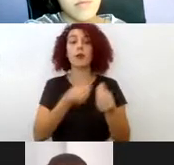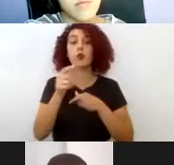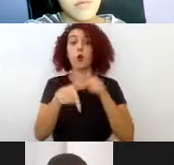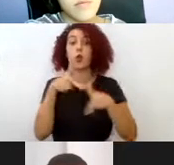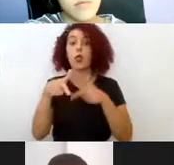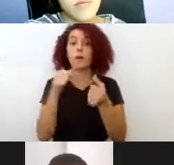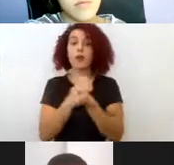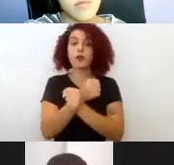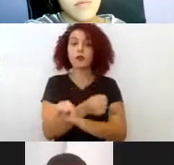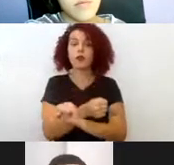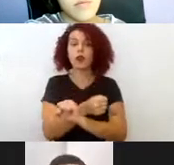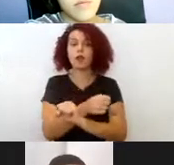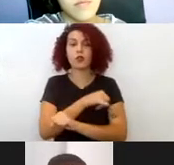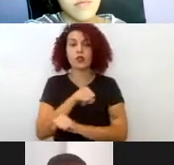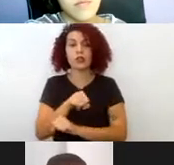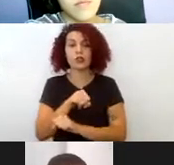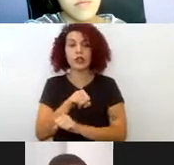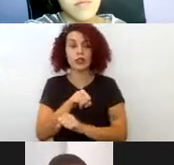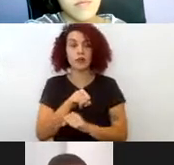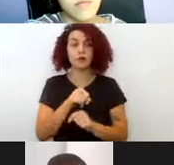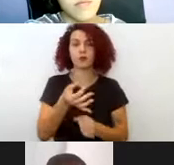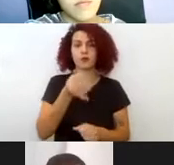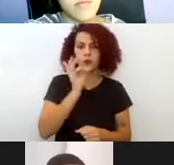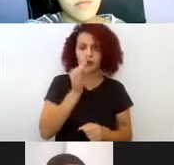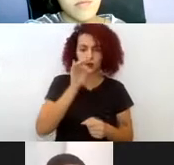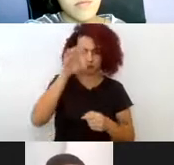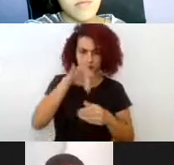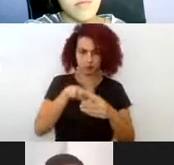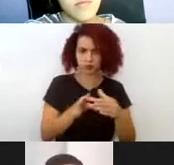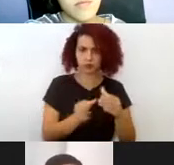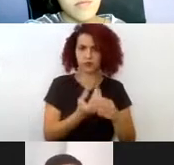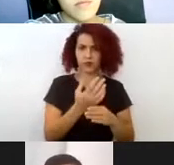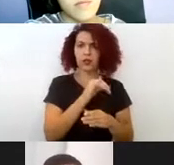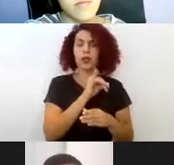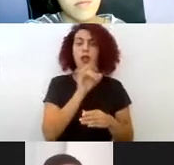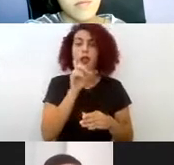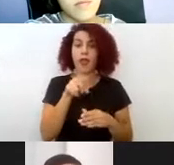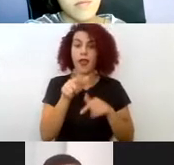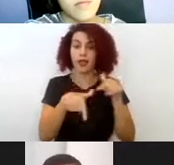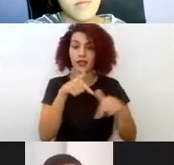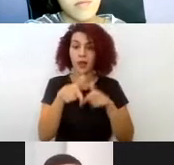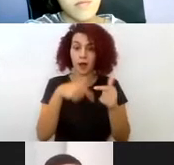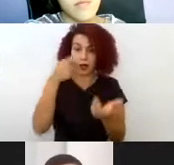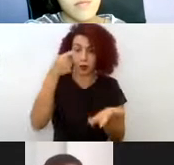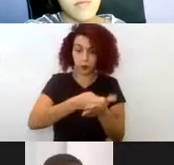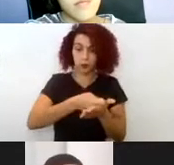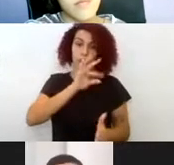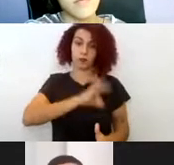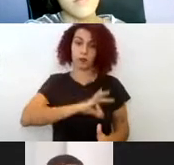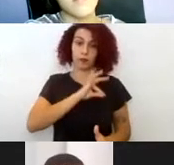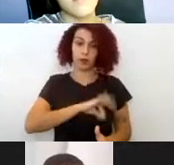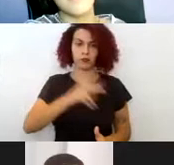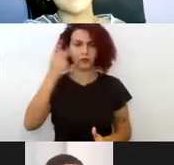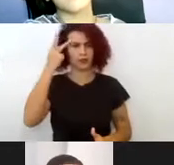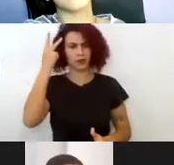São Paulo eu sei que o do café de fato fosse com base de mão de obra de trabalho paga não